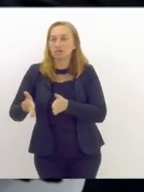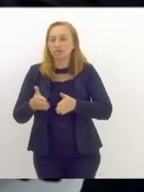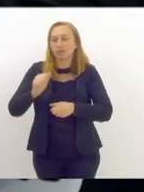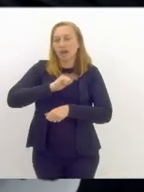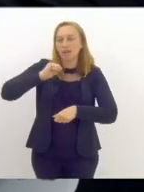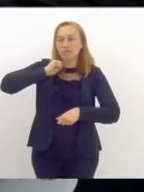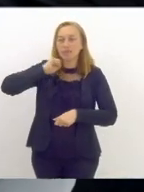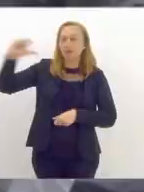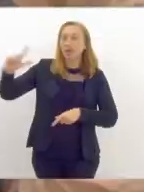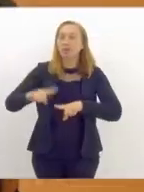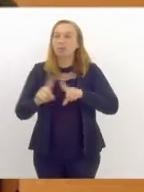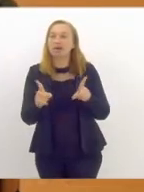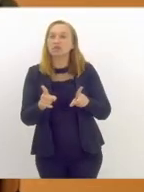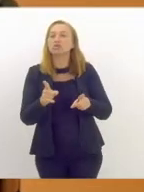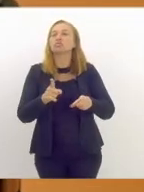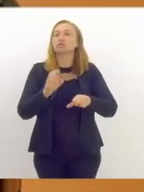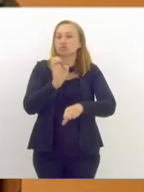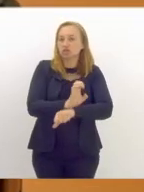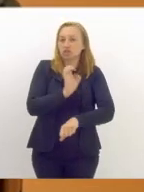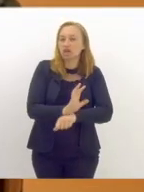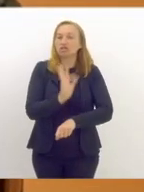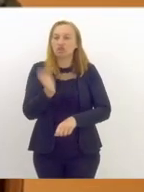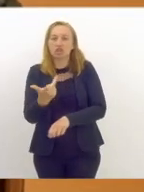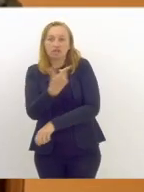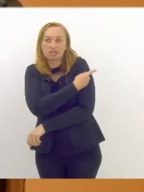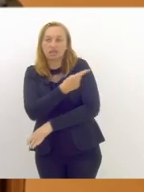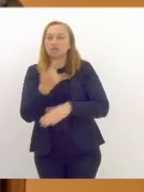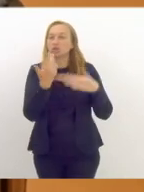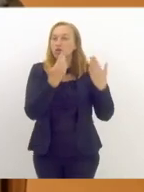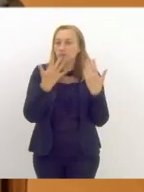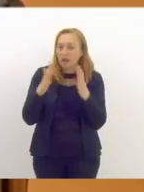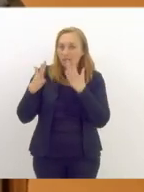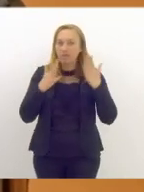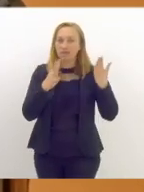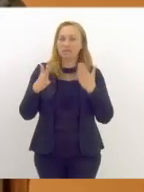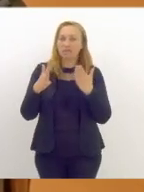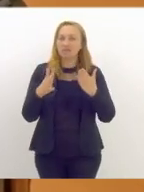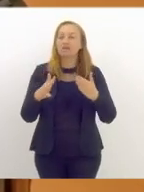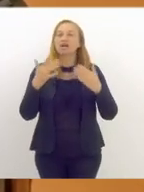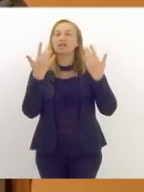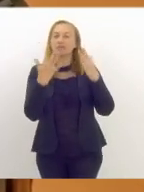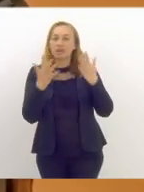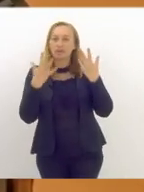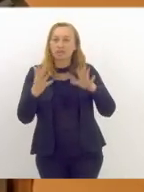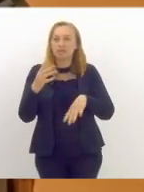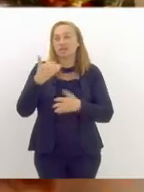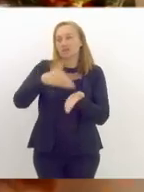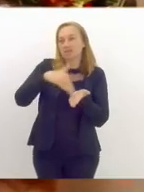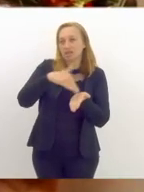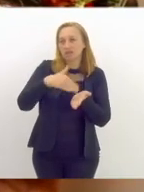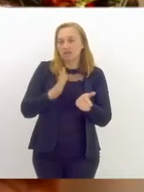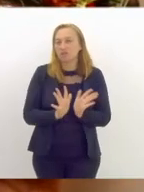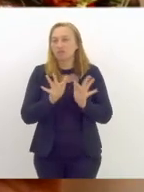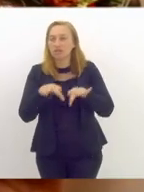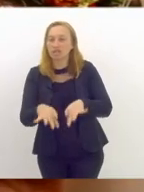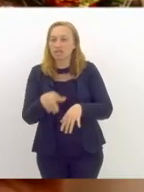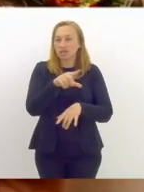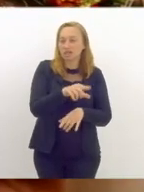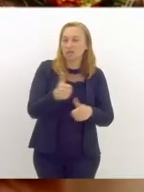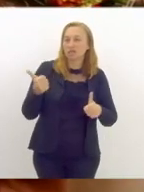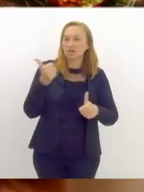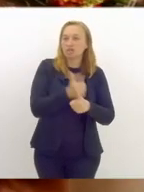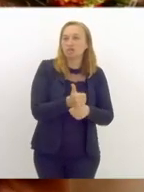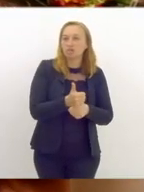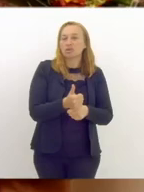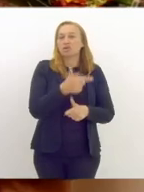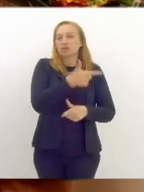estava vacinada. Hora de celebrar a vacina. Hora de celebrar o secretário que foi eleito no fim de 2021 Médico do